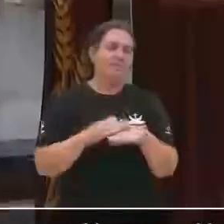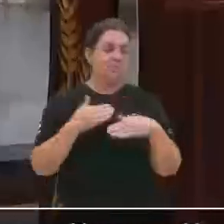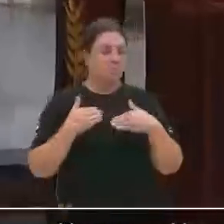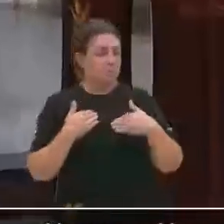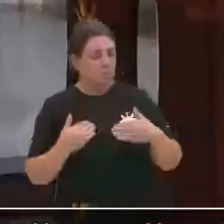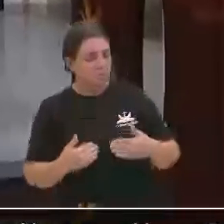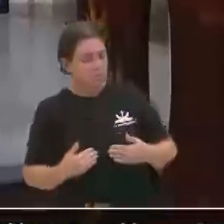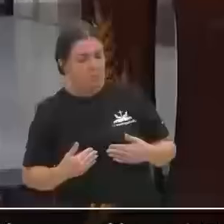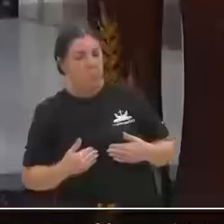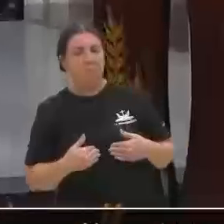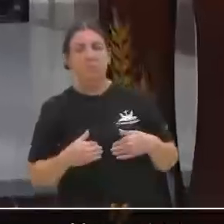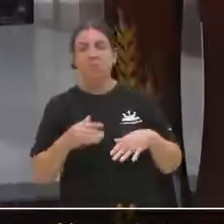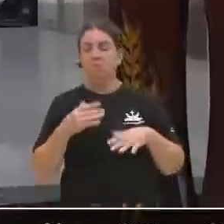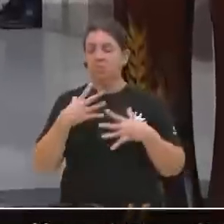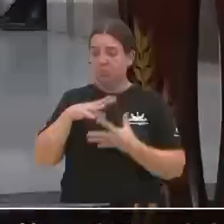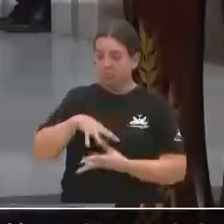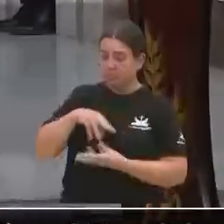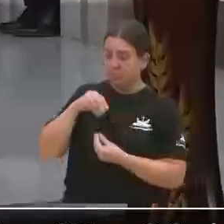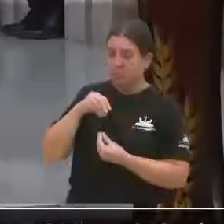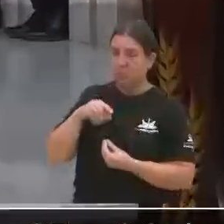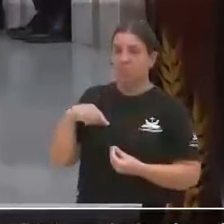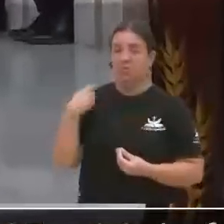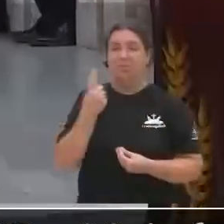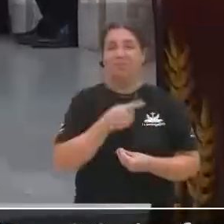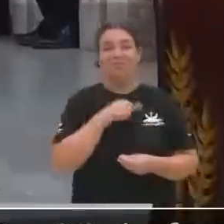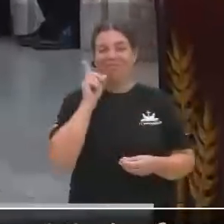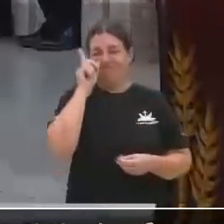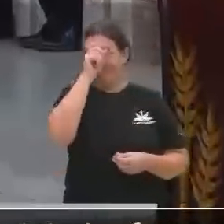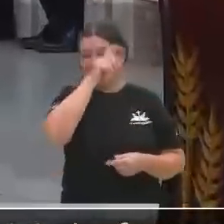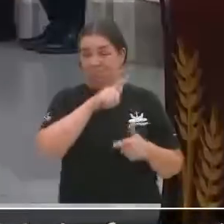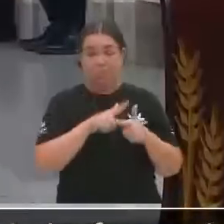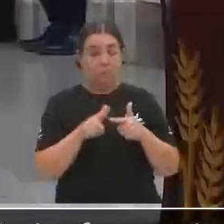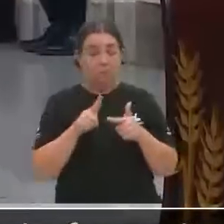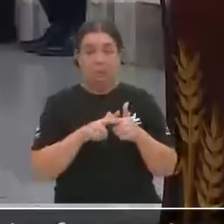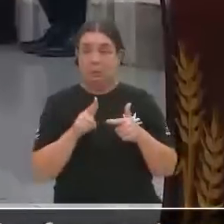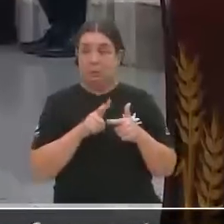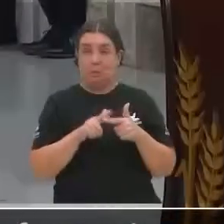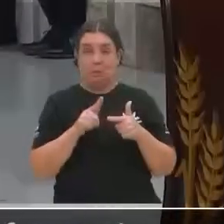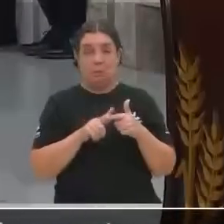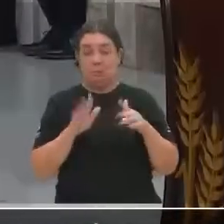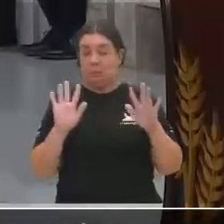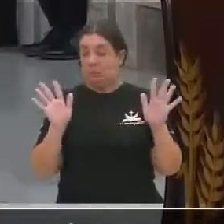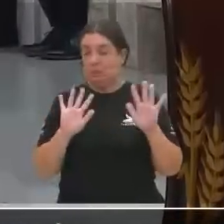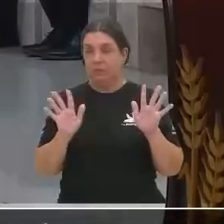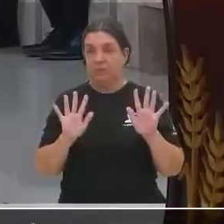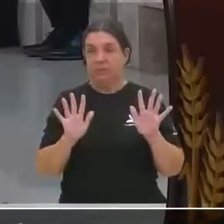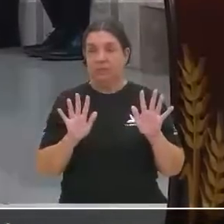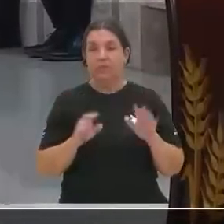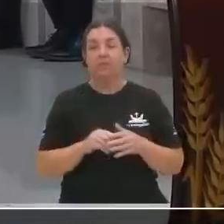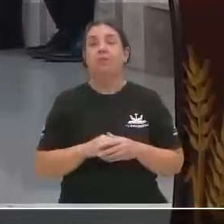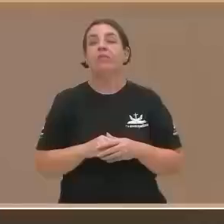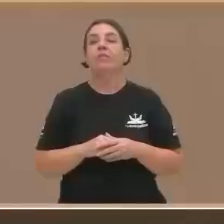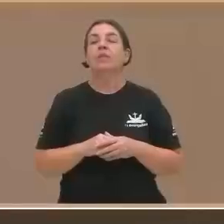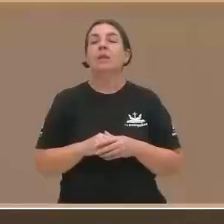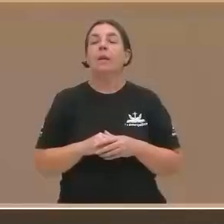somos chamados a colocar as nossas dificuldades nossos perins tribulações